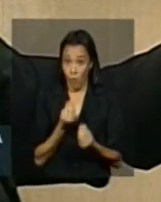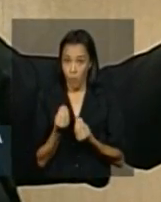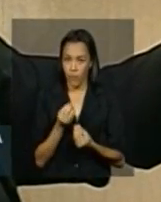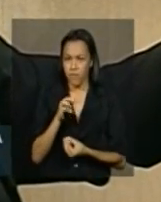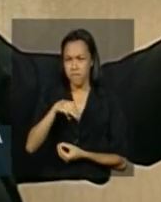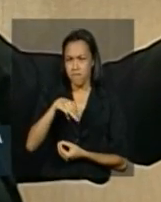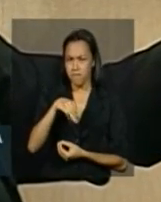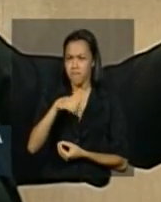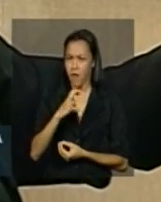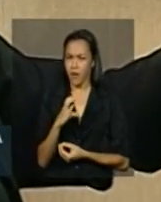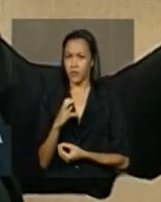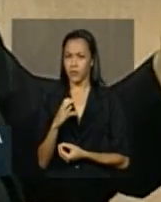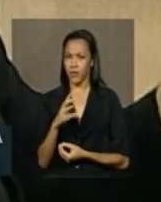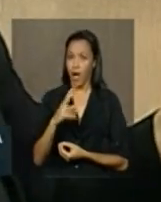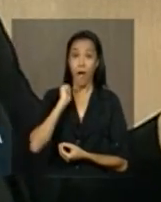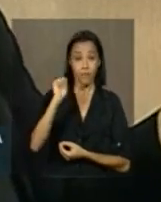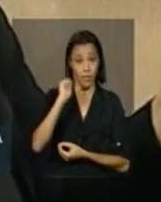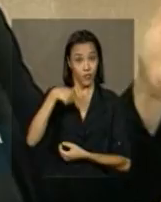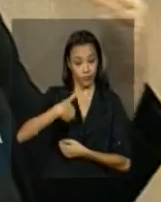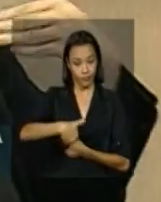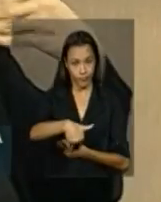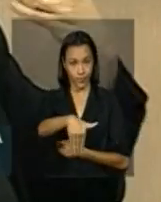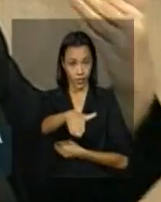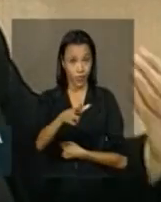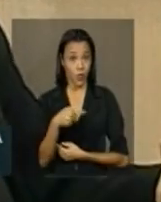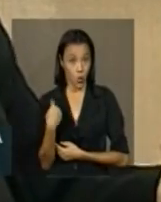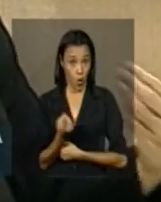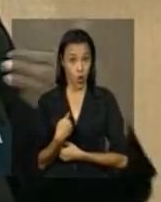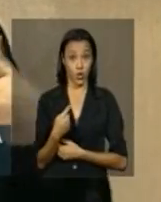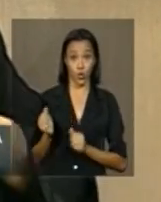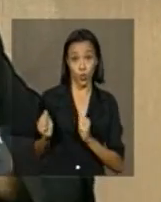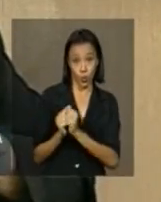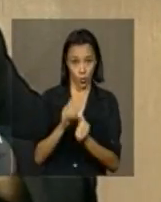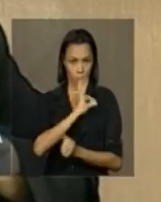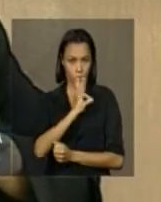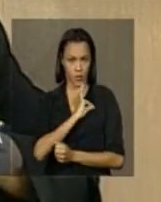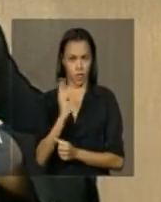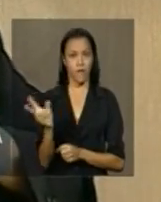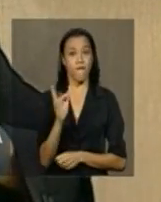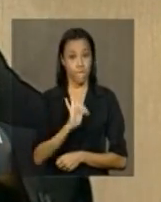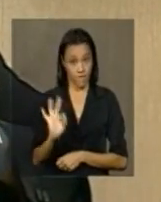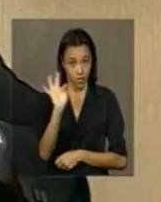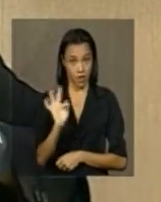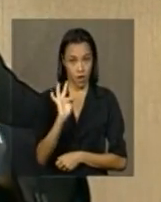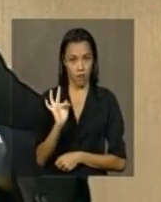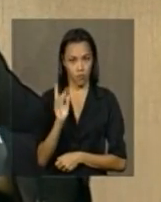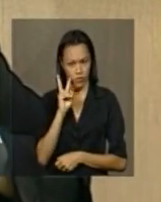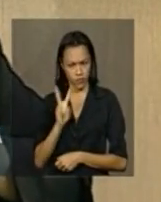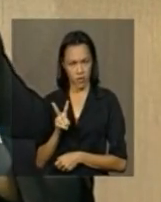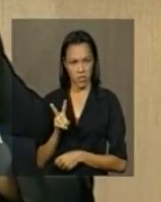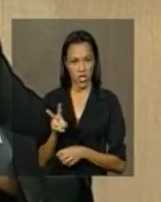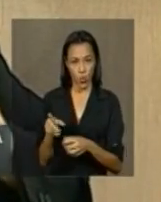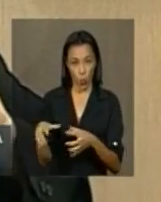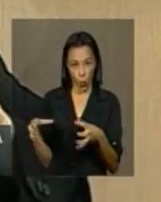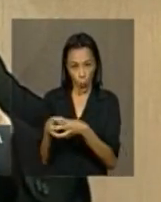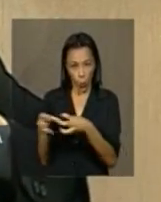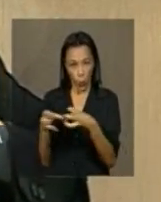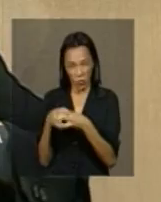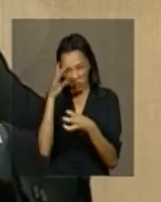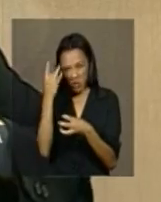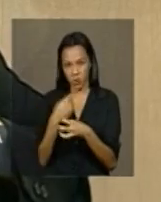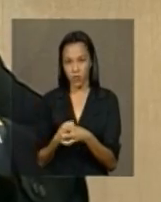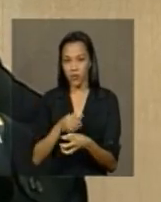Março esse ano Abril deste ano nós com a polícia federal desmontamos uma um esquema de